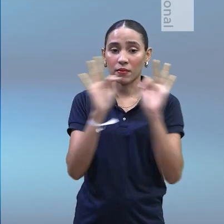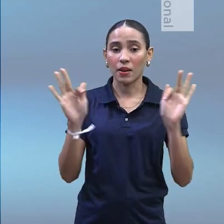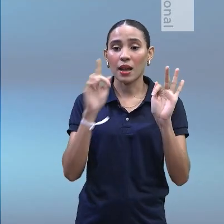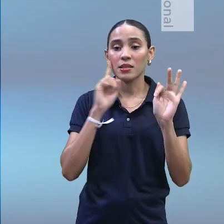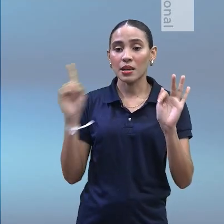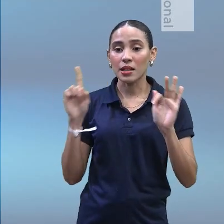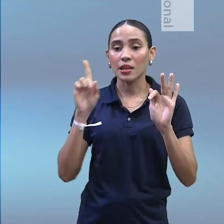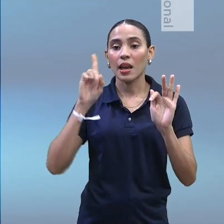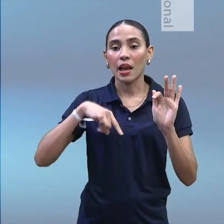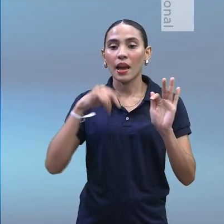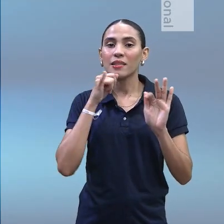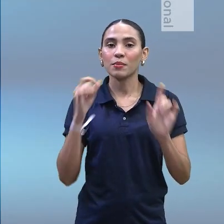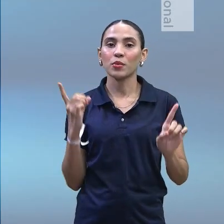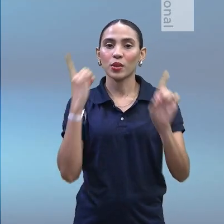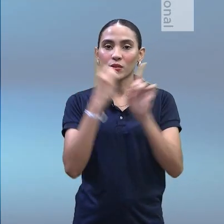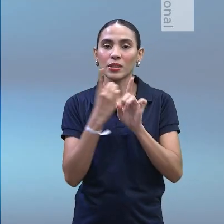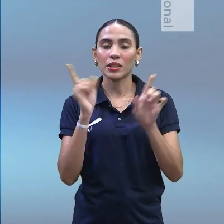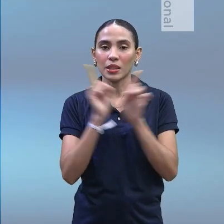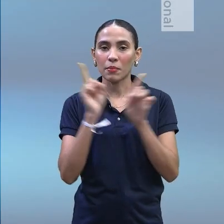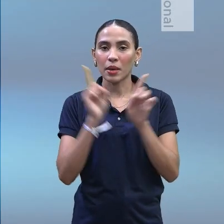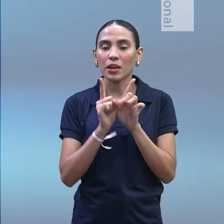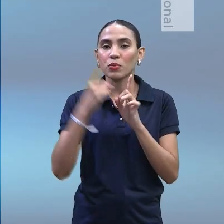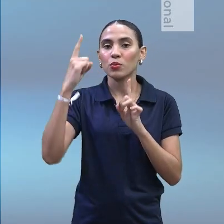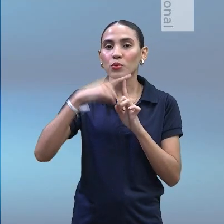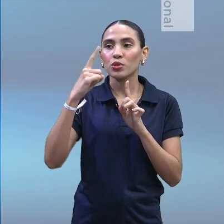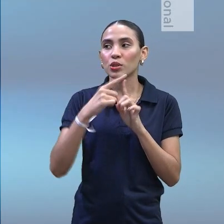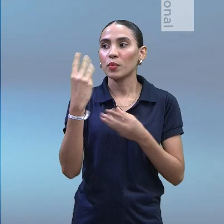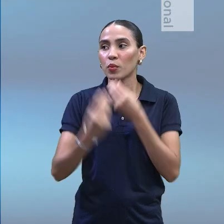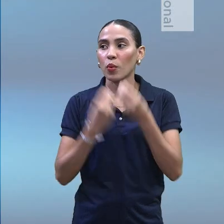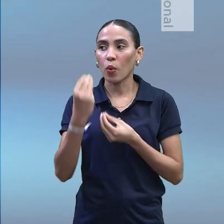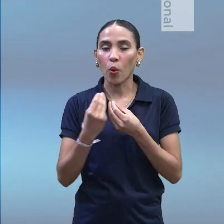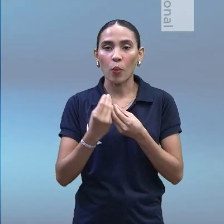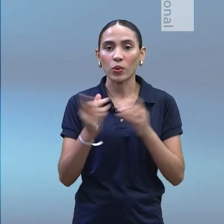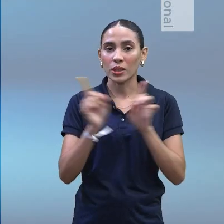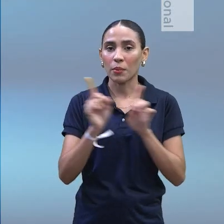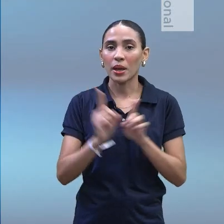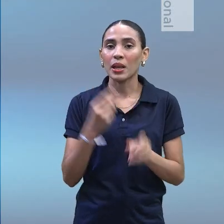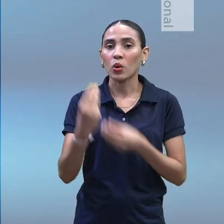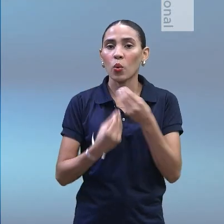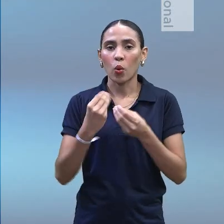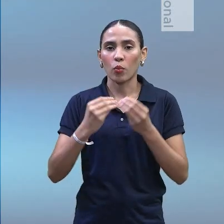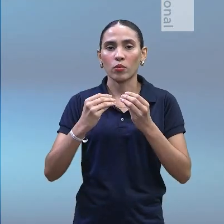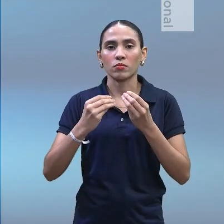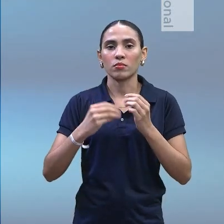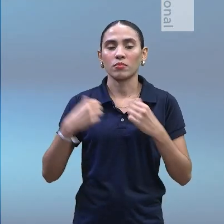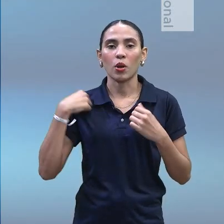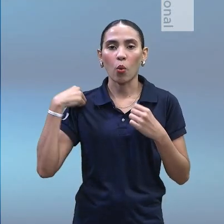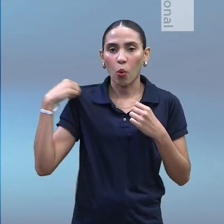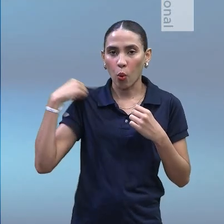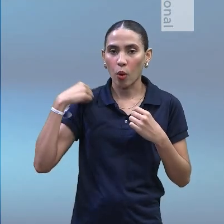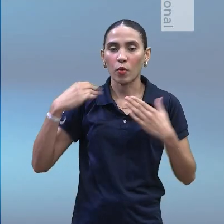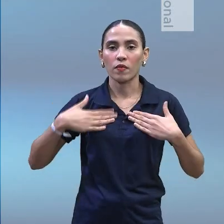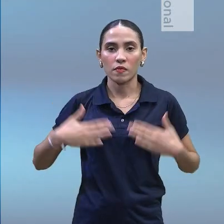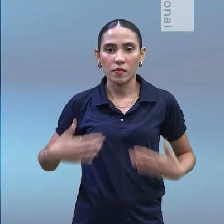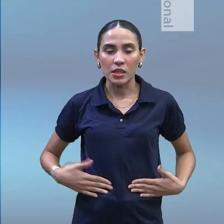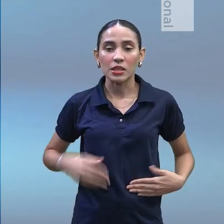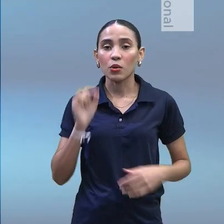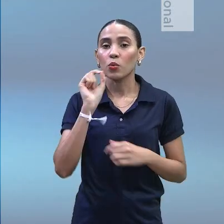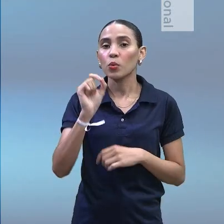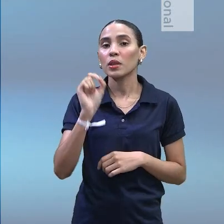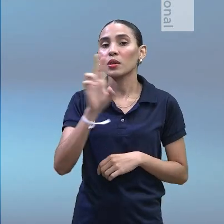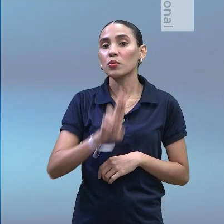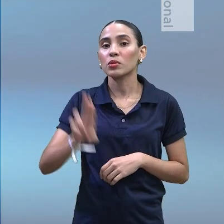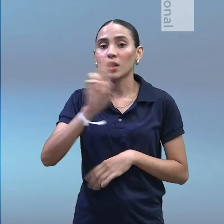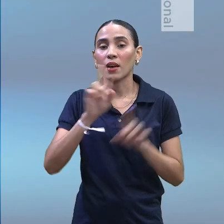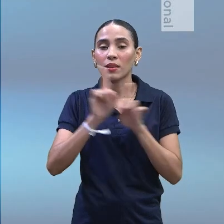estar identificando, né, a maneira que ela estava, como ela se encontrava fisicamente, né, e o que ela usava, que no caso